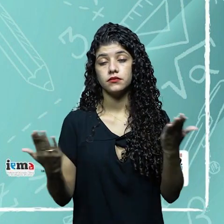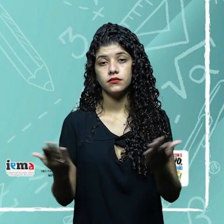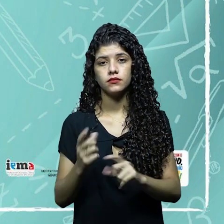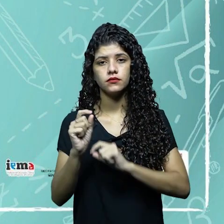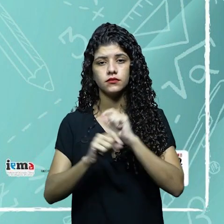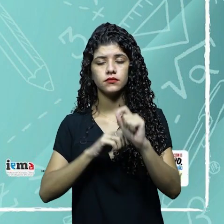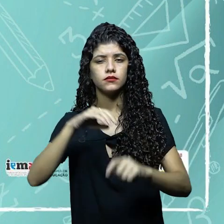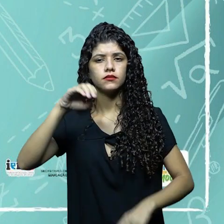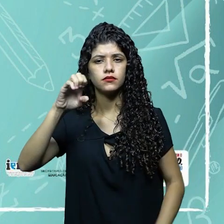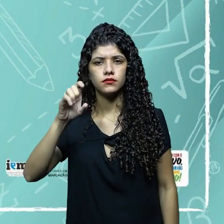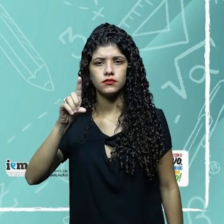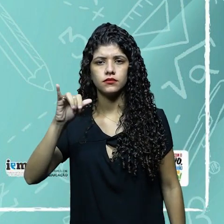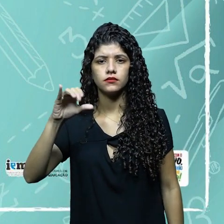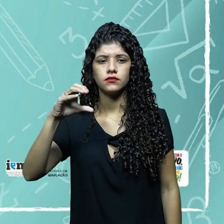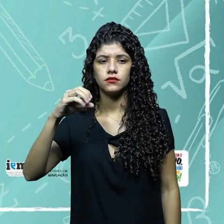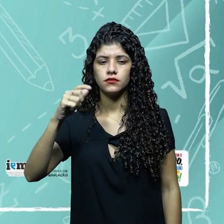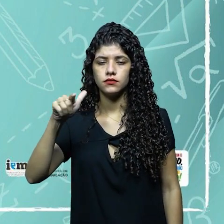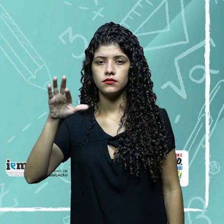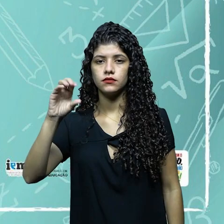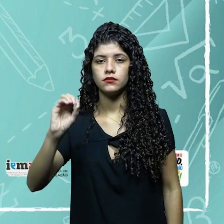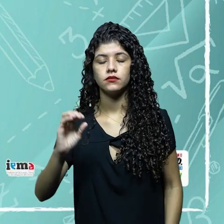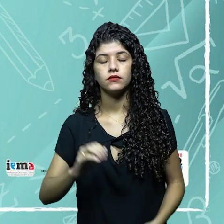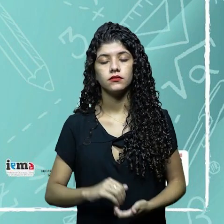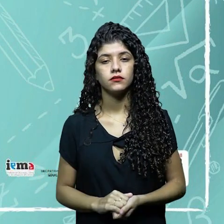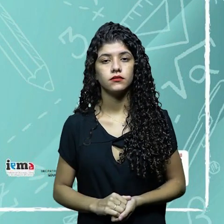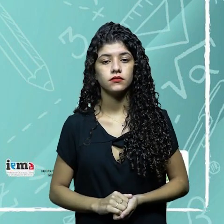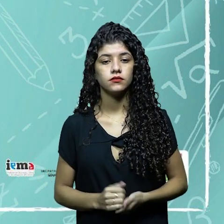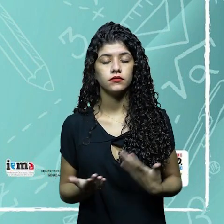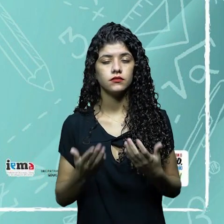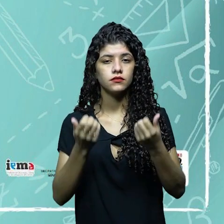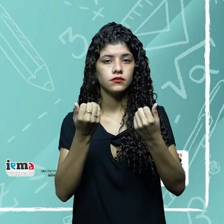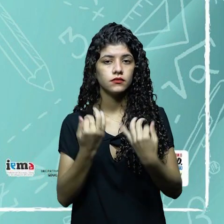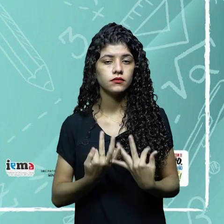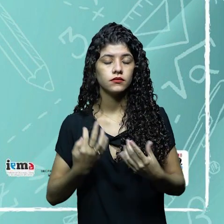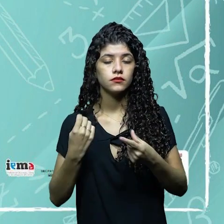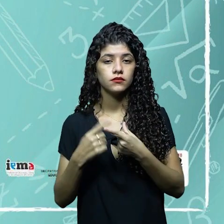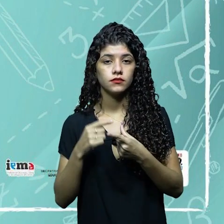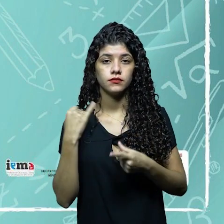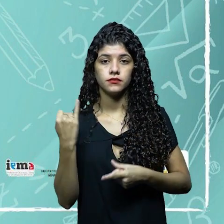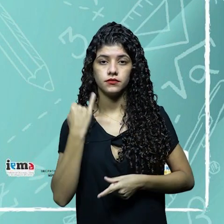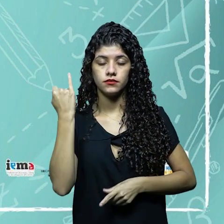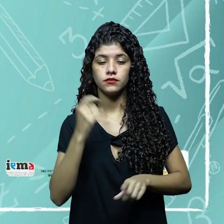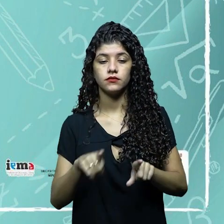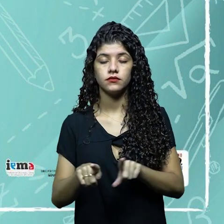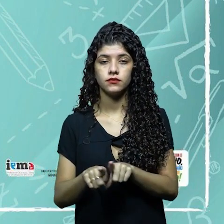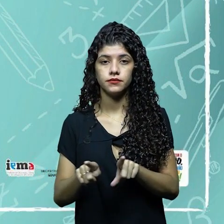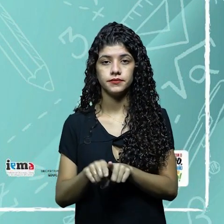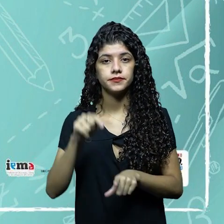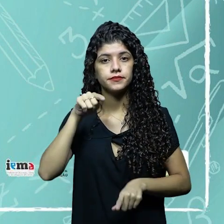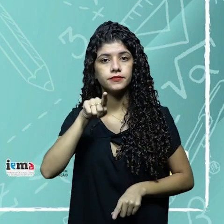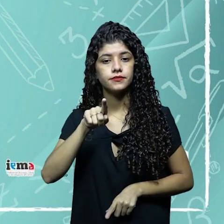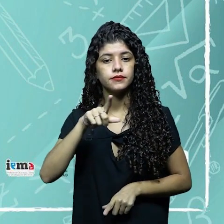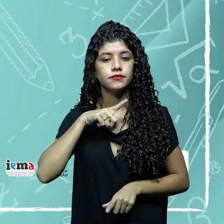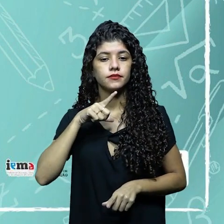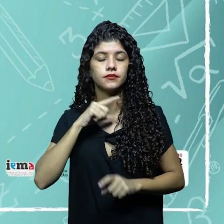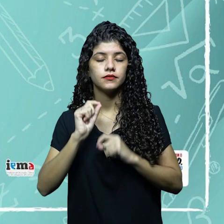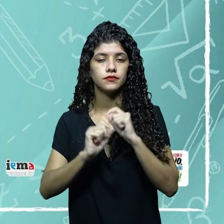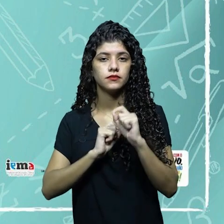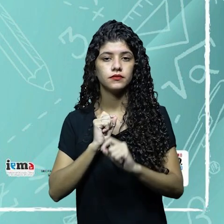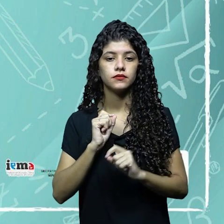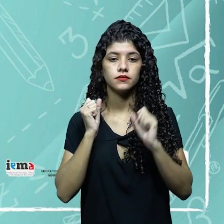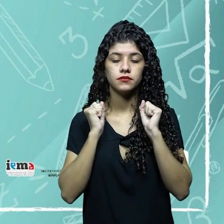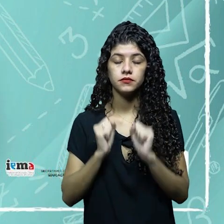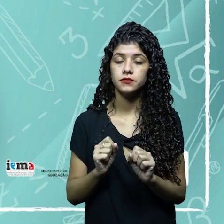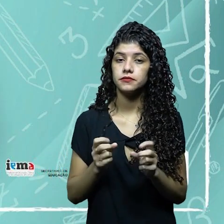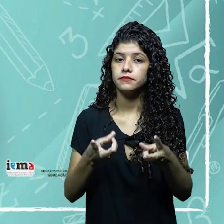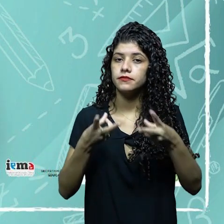mas aqui mais de edição mesmo, tá? Mas aí eu trouxe porque é um dos itens também importante. Então, você aqui vai